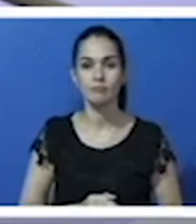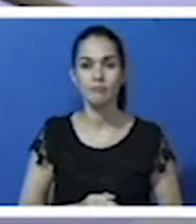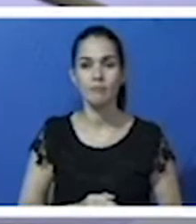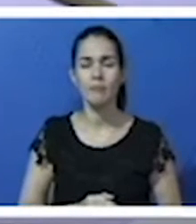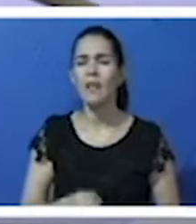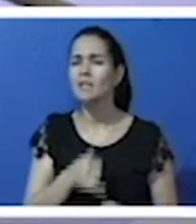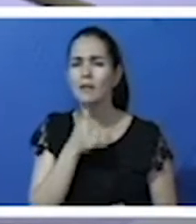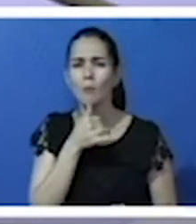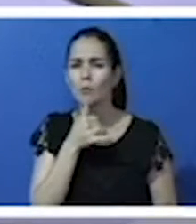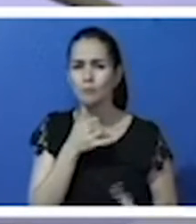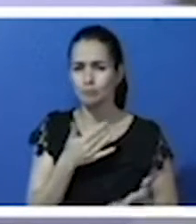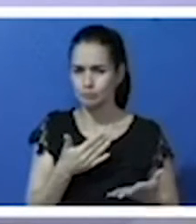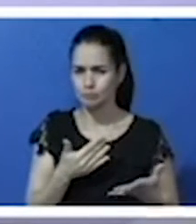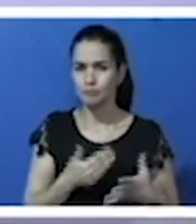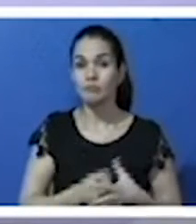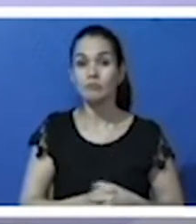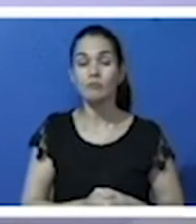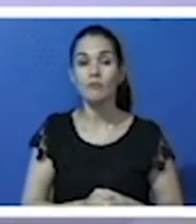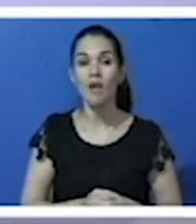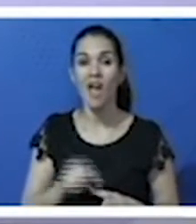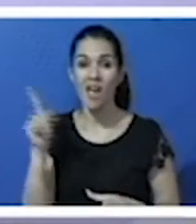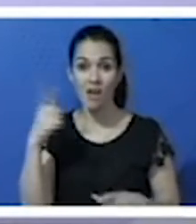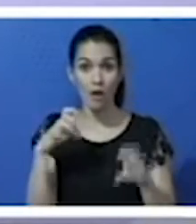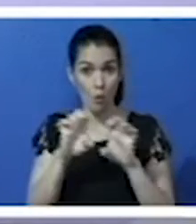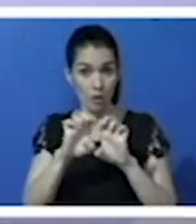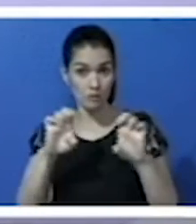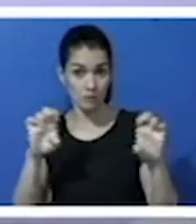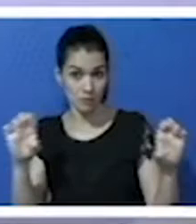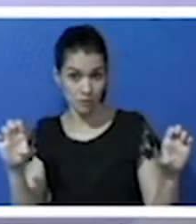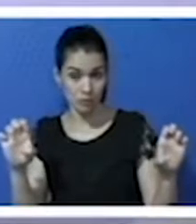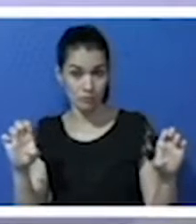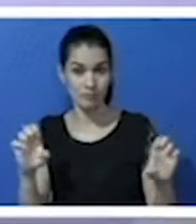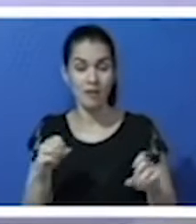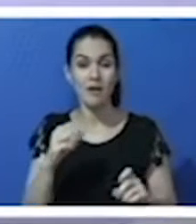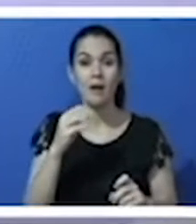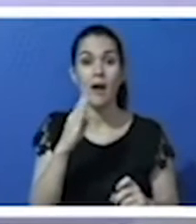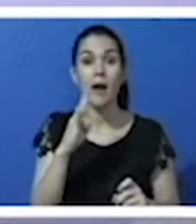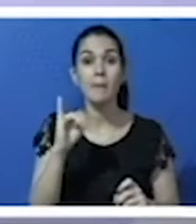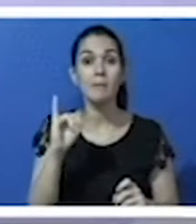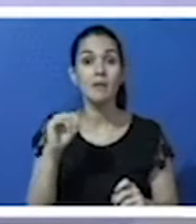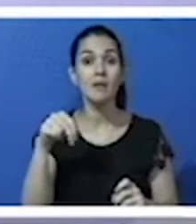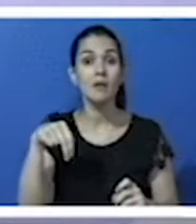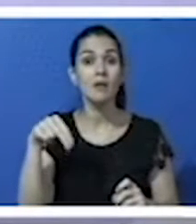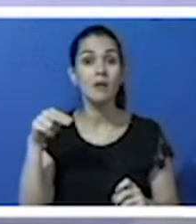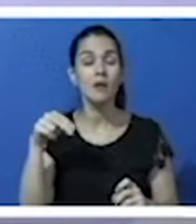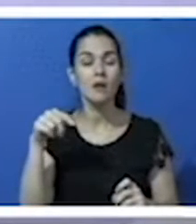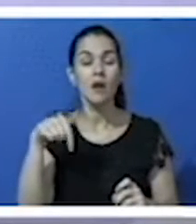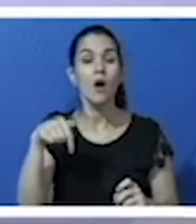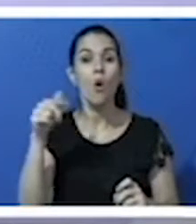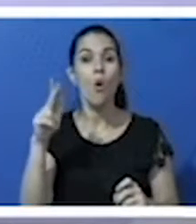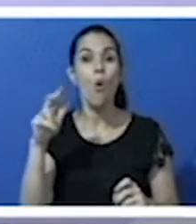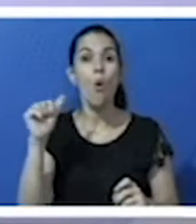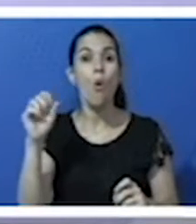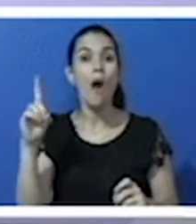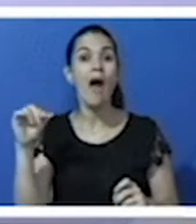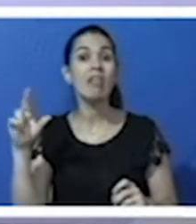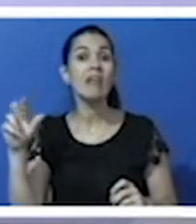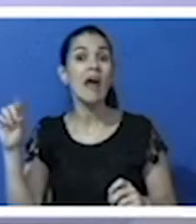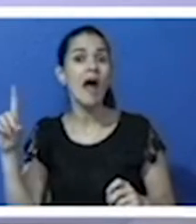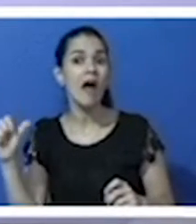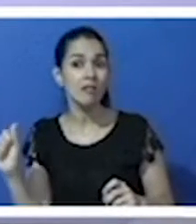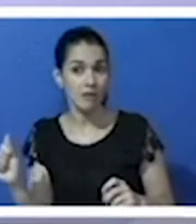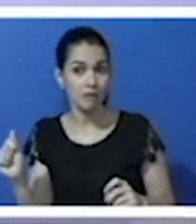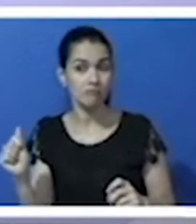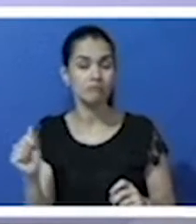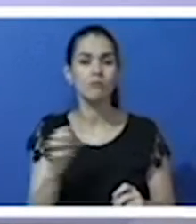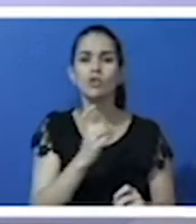Então, por exemplo, essa equação. Considere essa equação biquadrada, x à quarta menos 5x quadrado mais 6 é